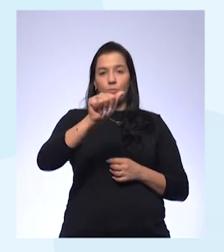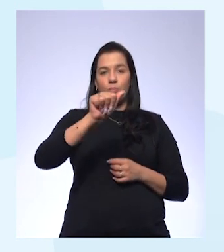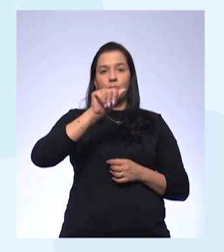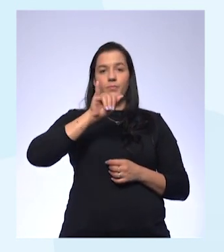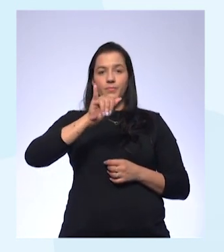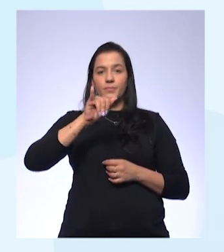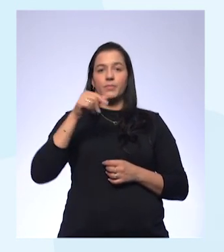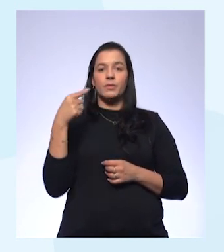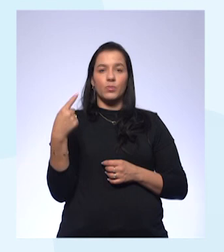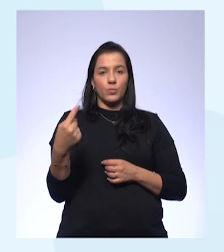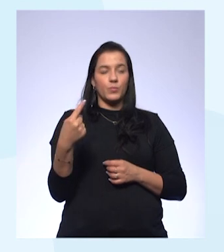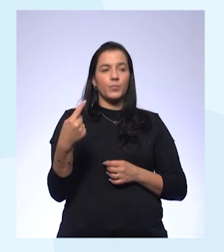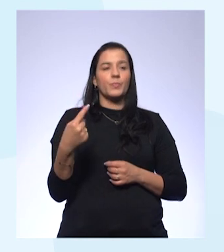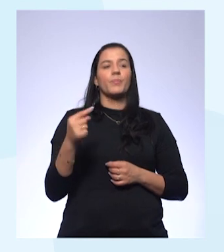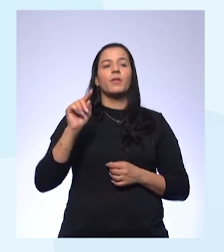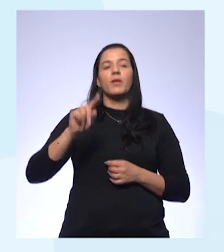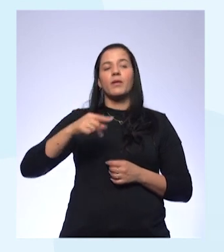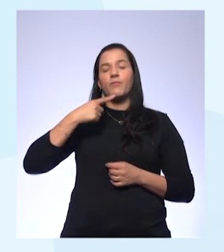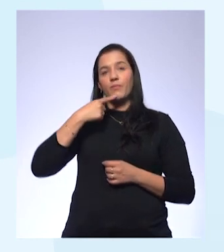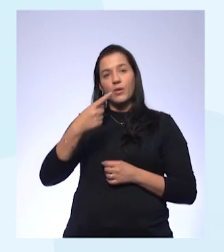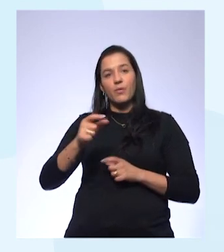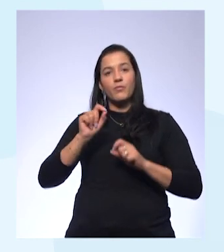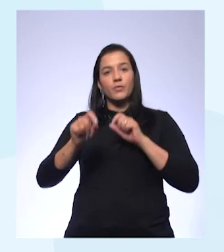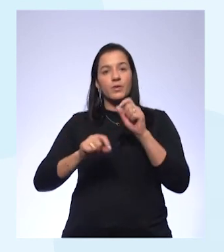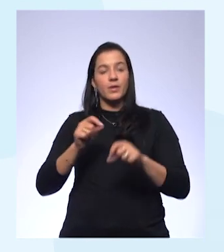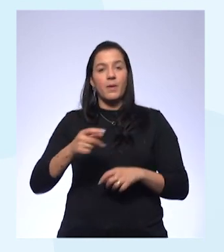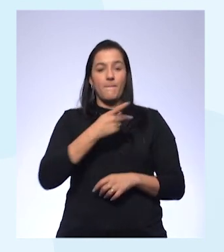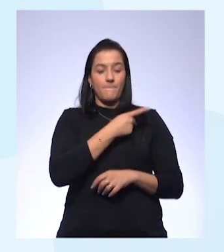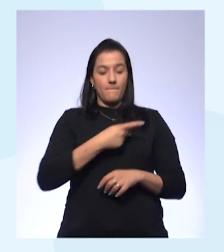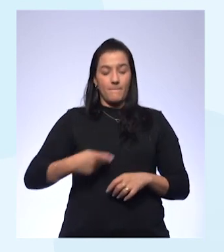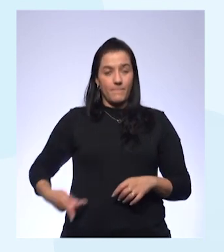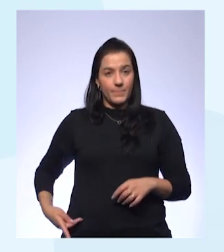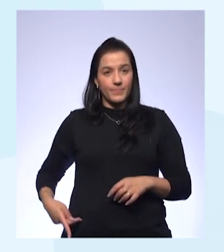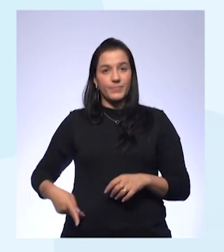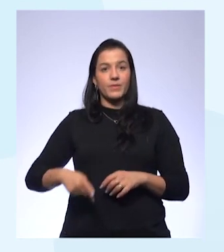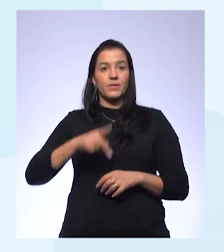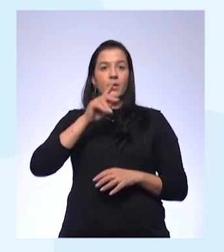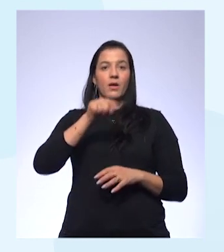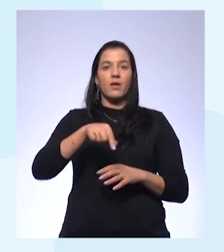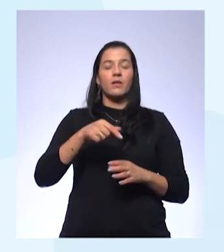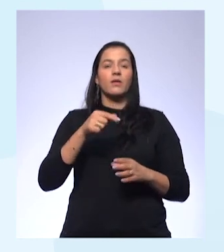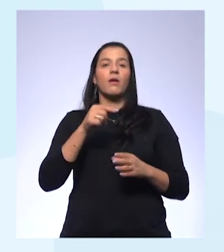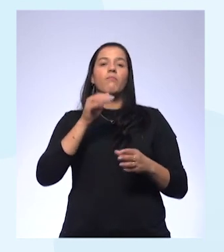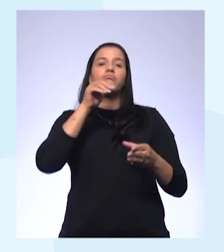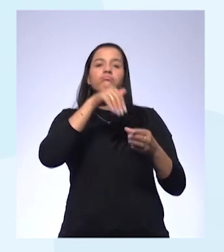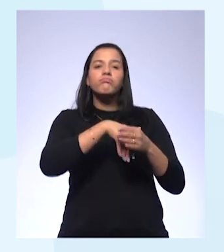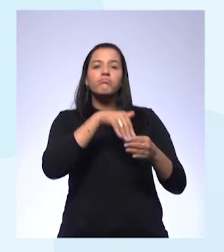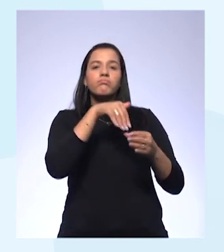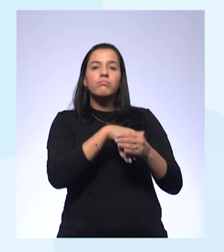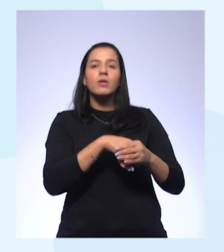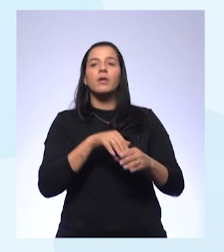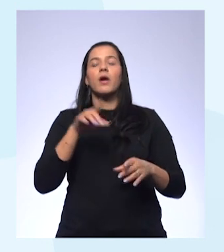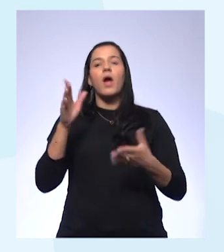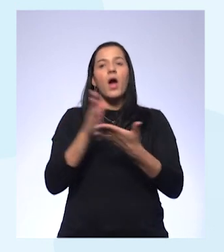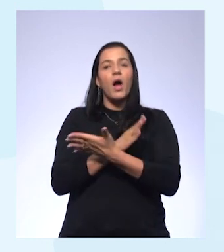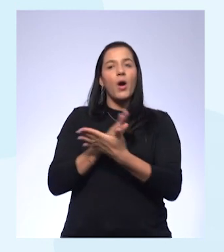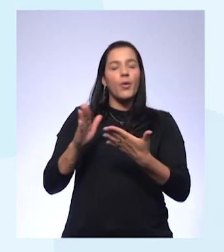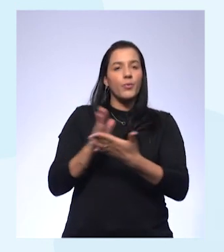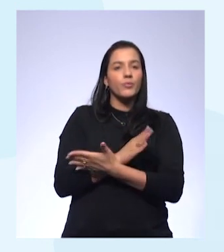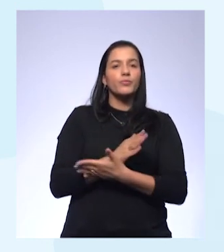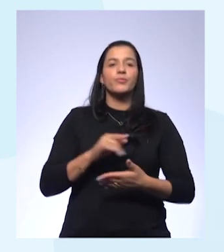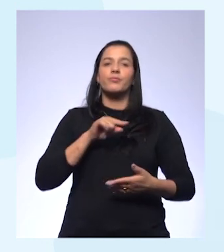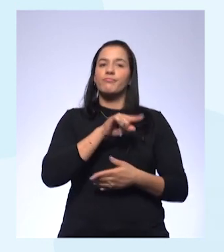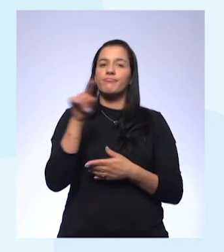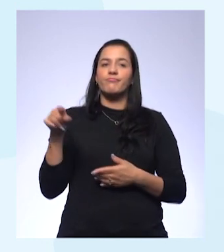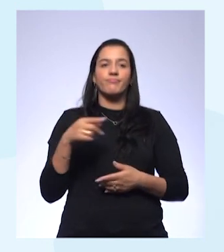que previa que as eleições para presidente seriam indiretas, cassou mandatos de vários